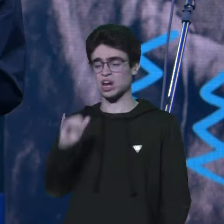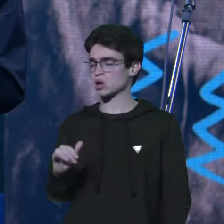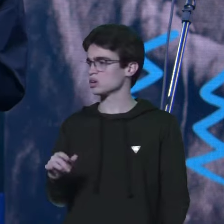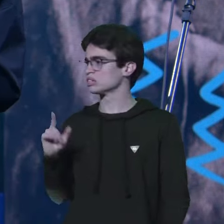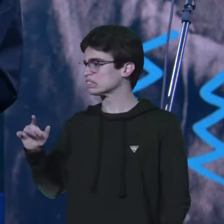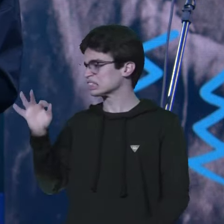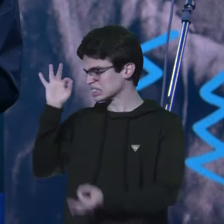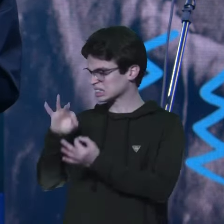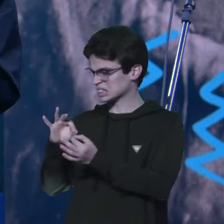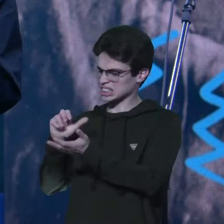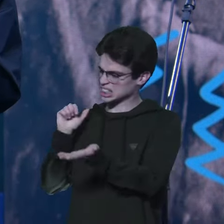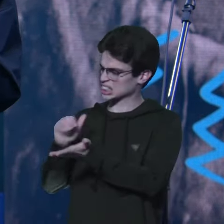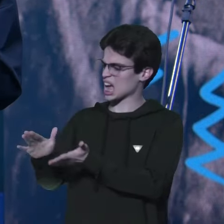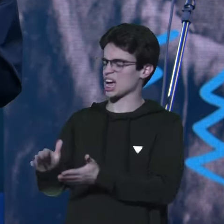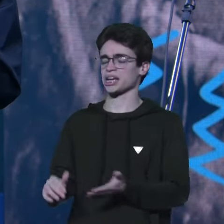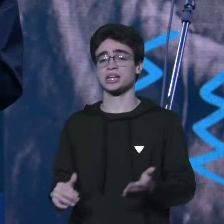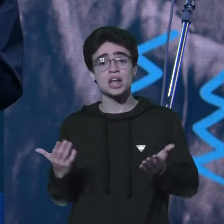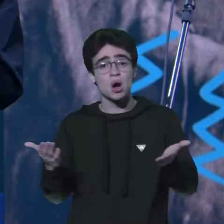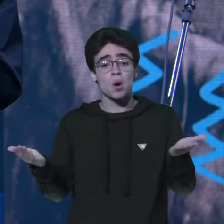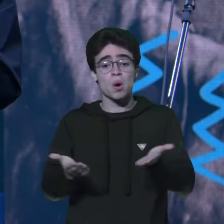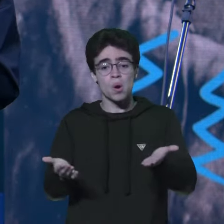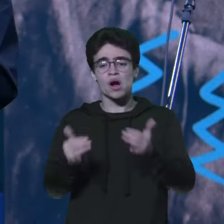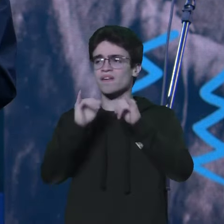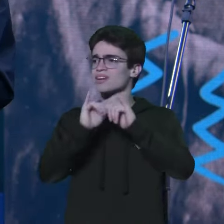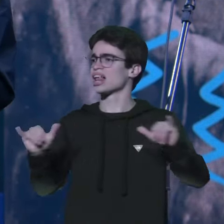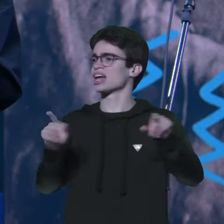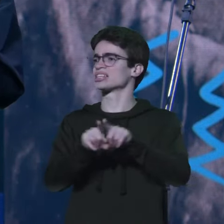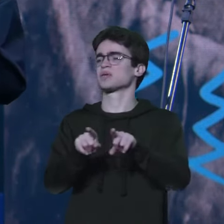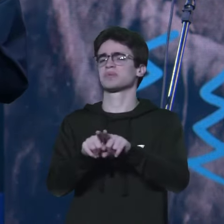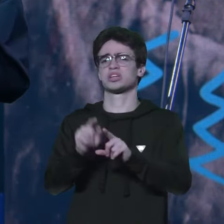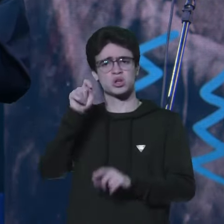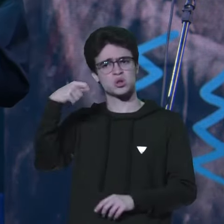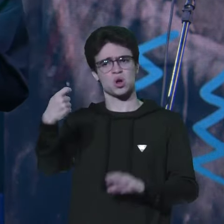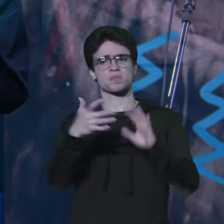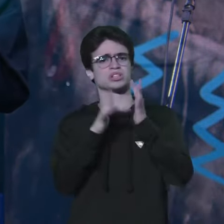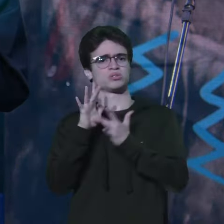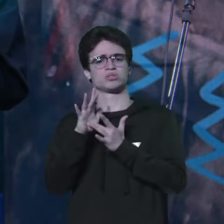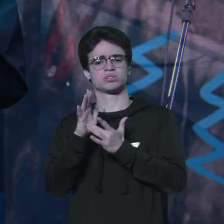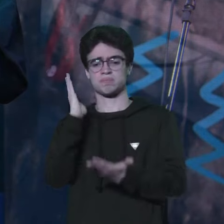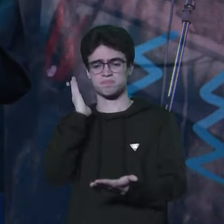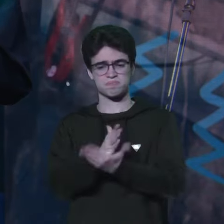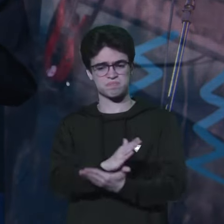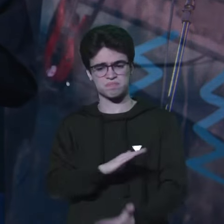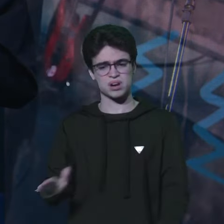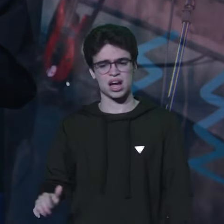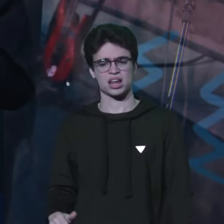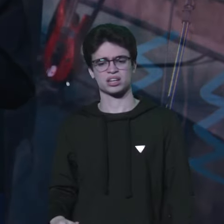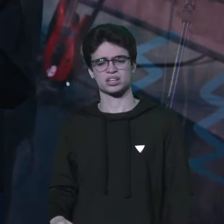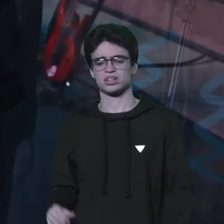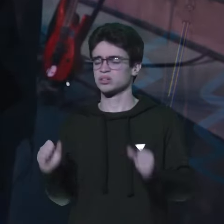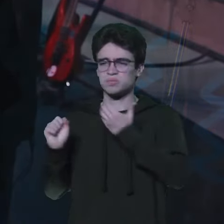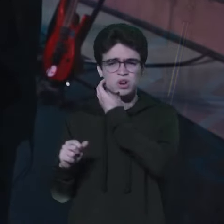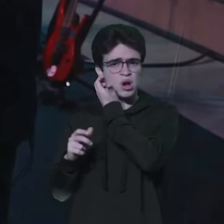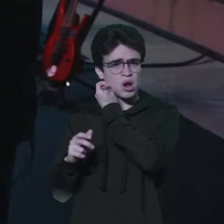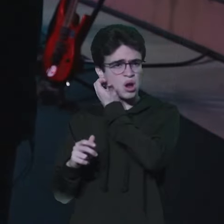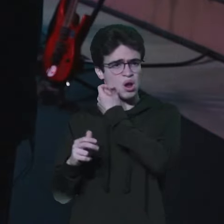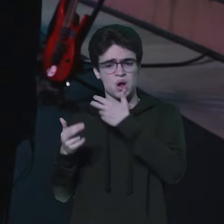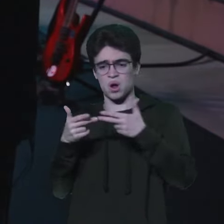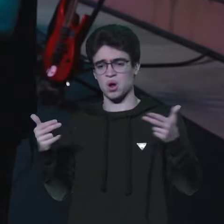Jesus. Hoje nós vamos dizer, em nome de Jesus, chega. Chega de perder tempo com coisa que não vale a pena.